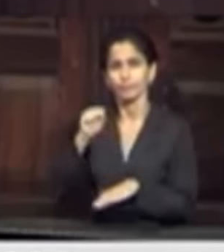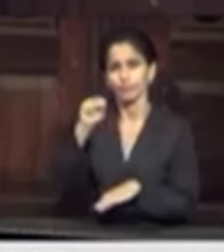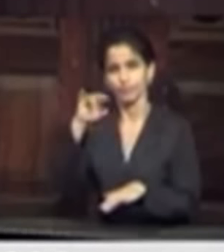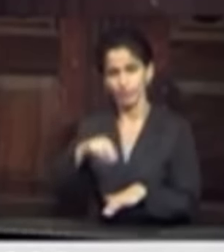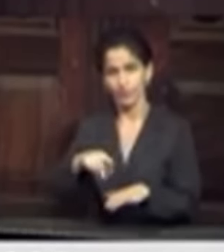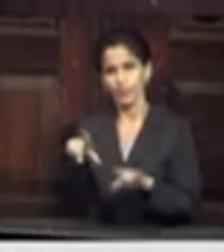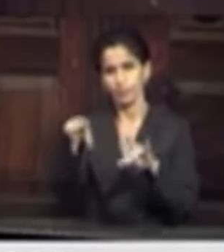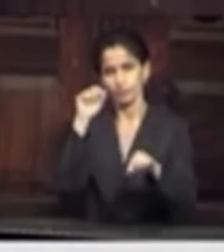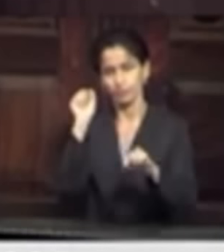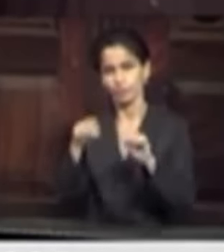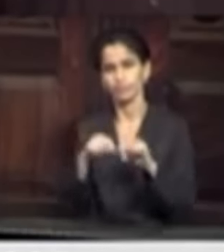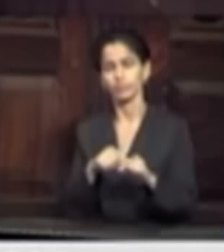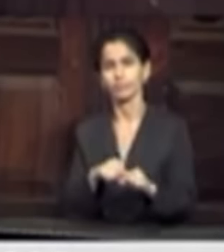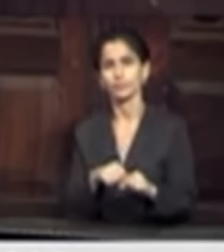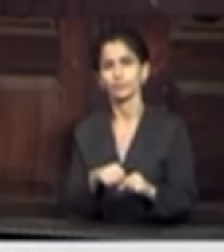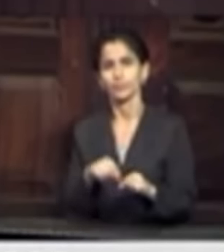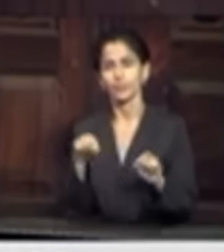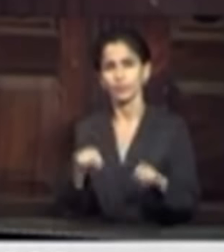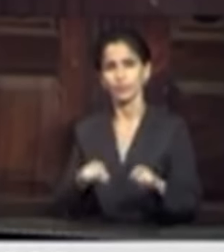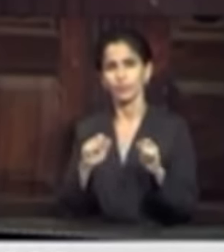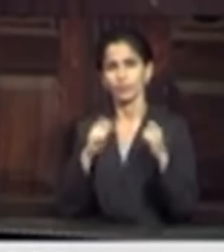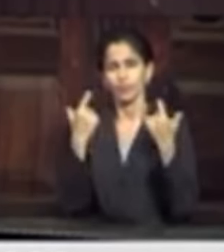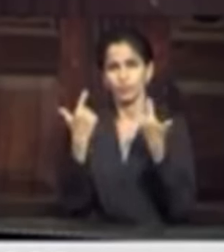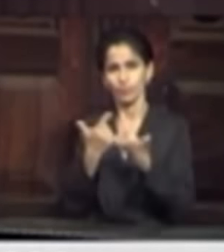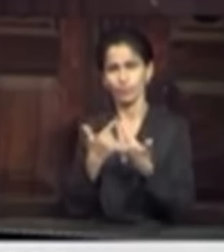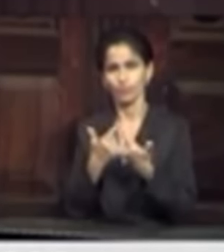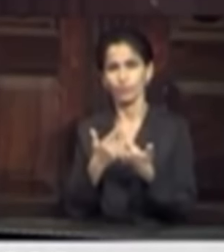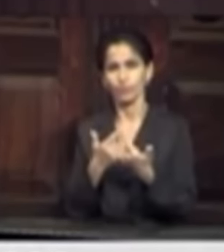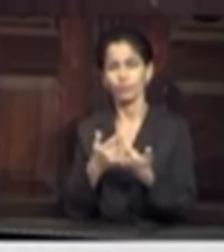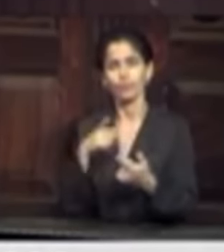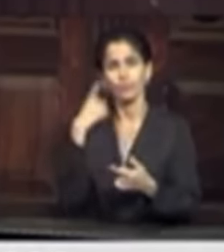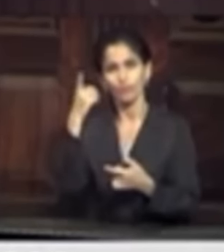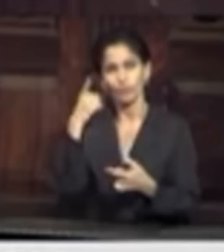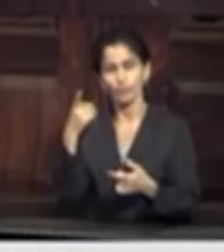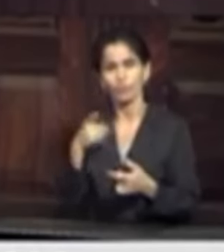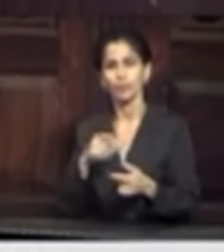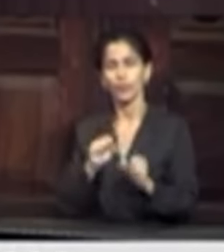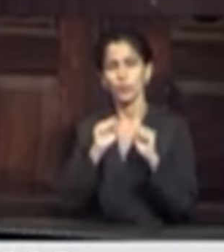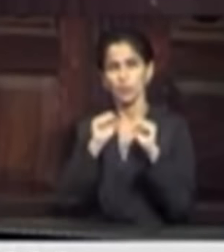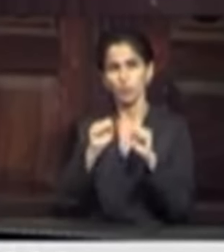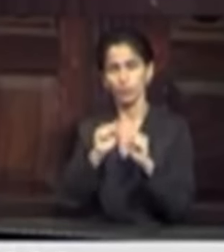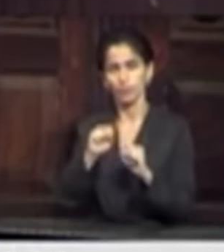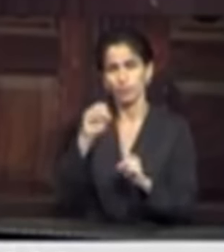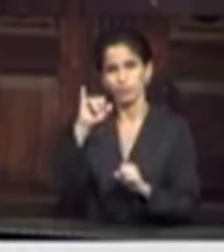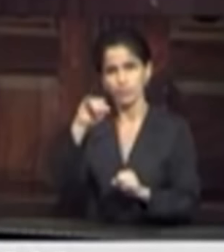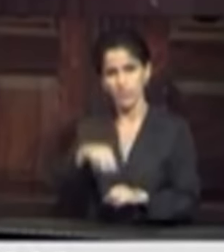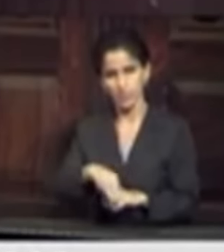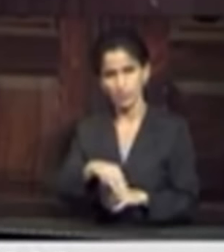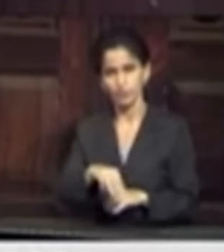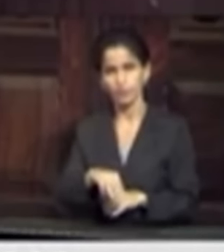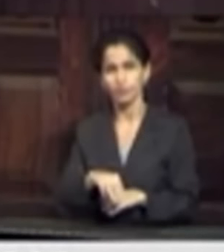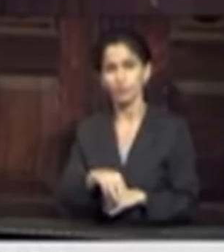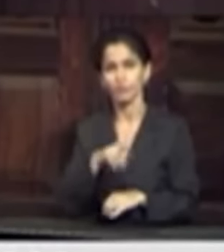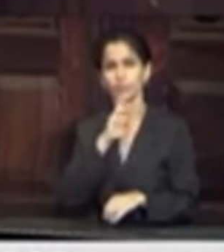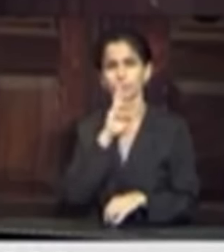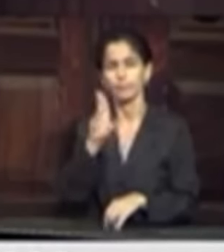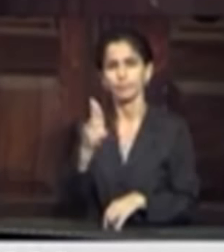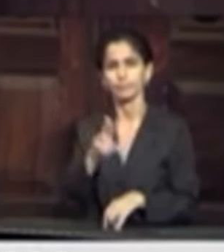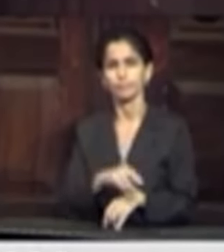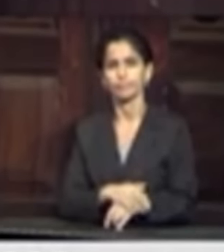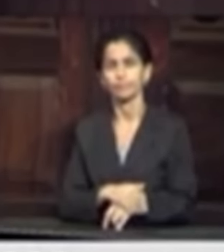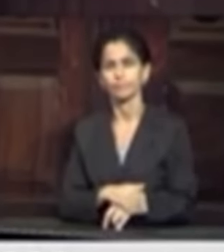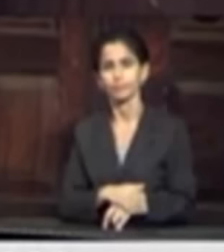esse destaque para que esta Assembleia Legislativa, alto e bom som, possa dizer sim